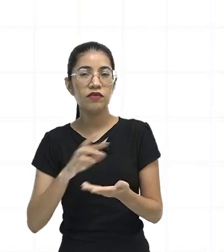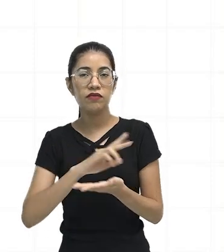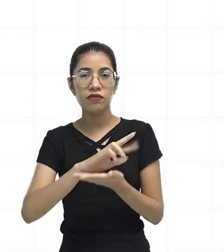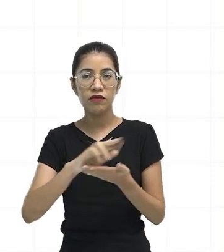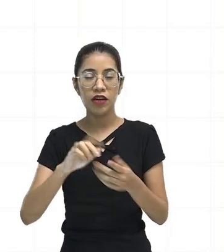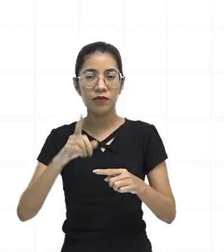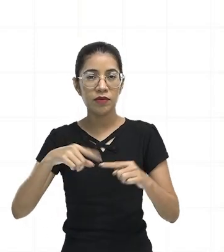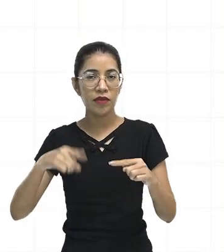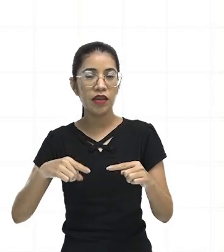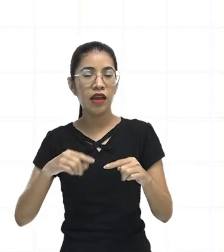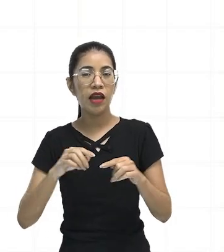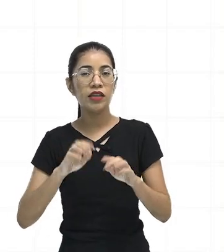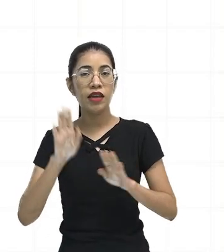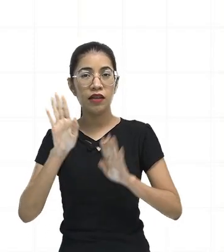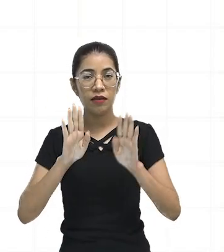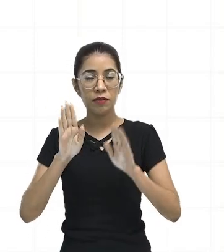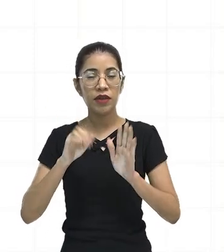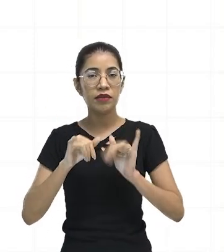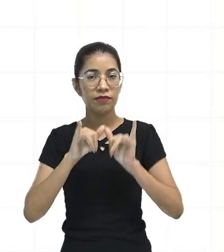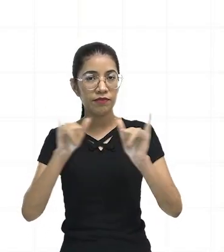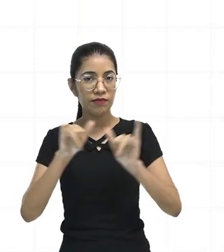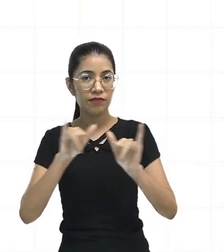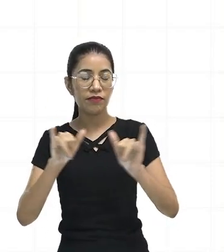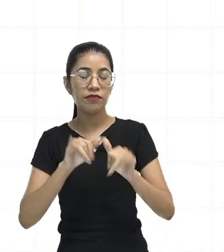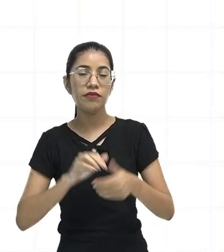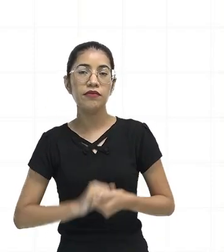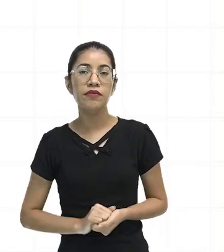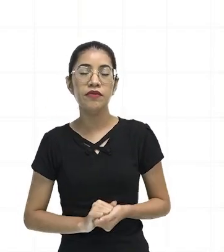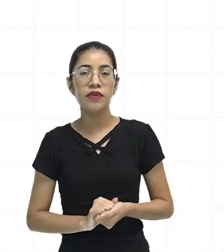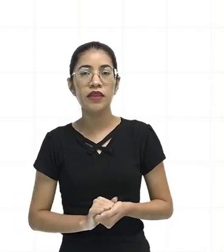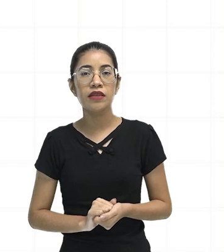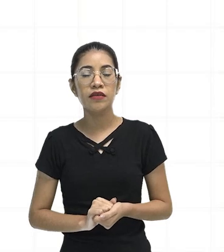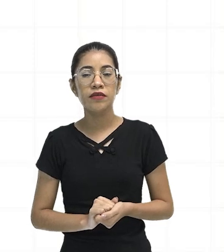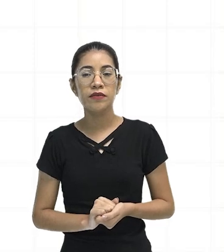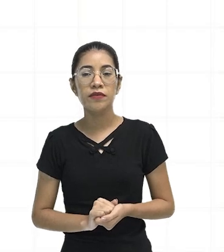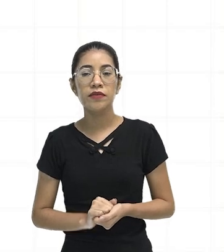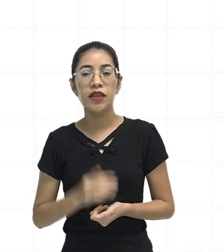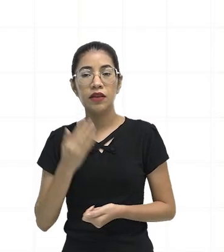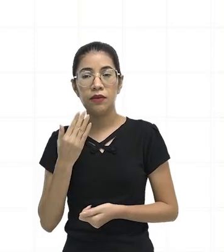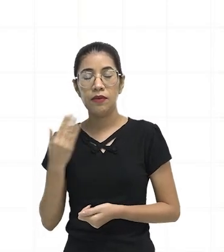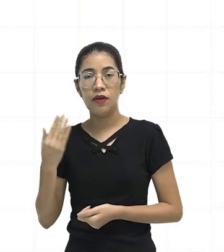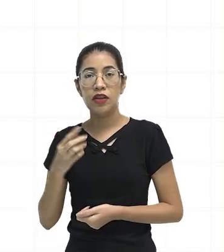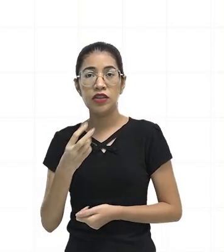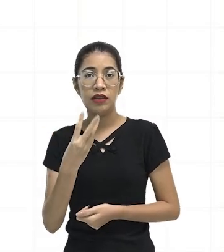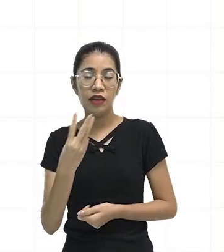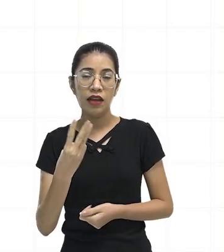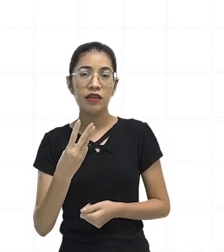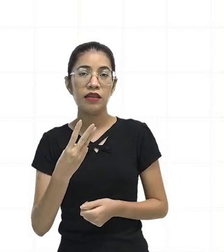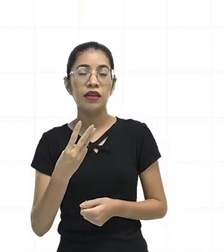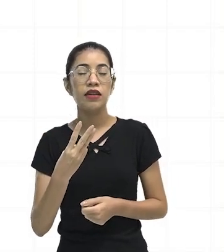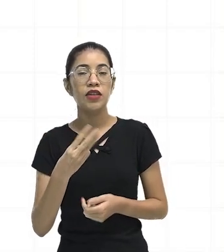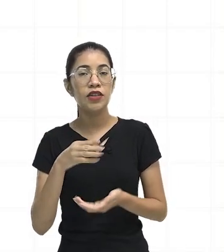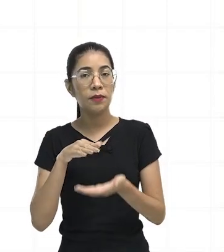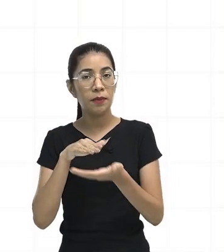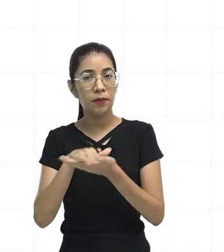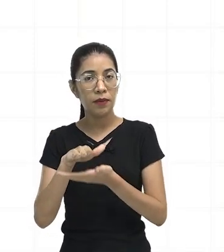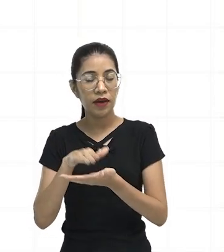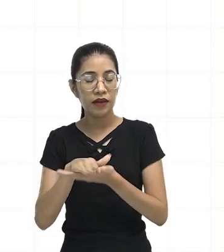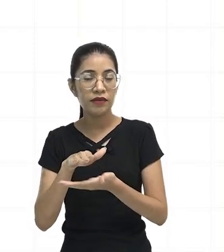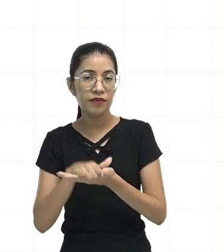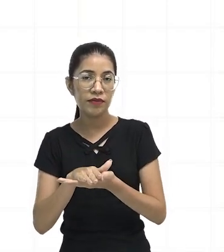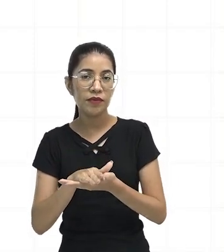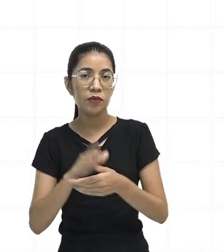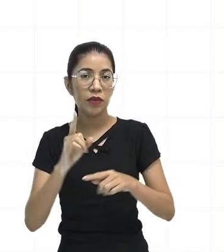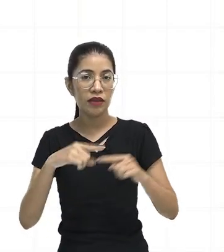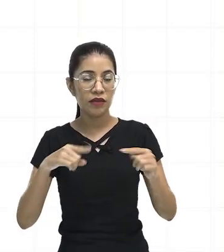campanha. Estimou-se que as 3 máquinas, aqui é importante a gente determinar e identificar os elementos a serem trabalhados,